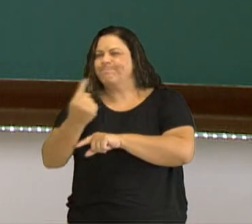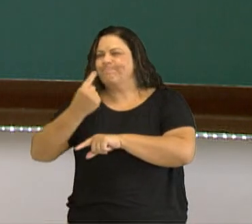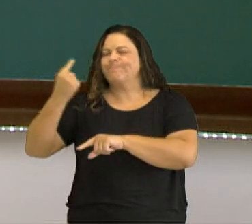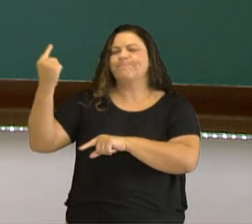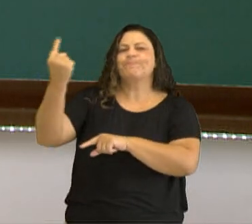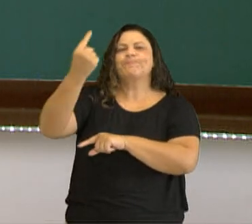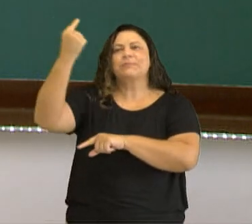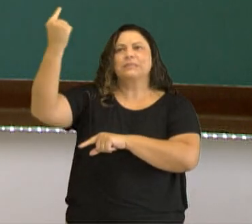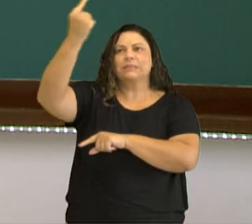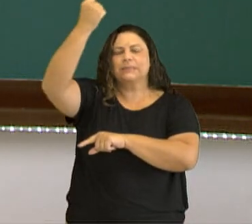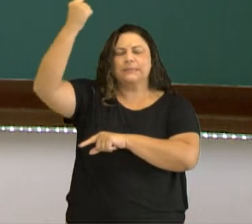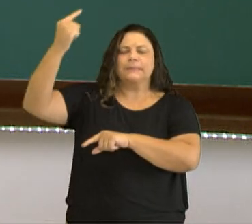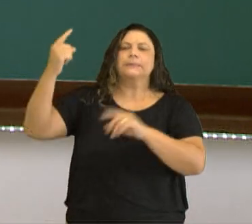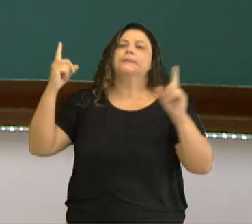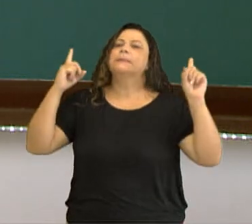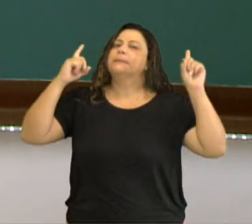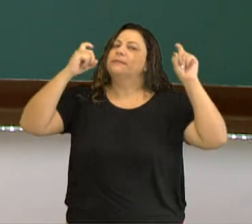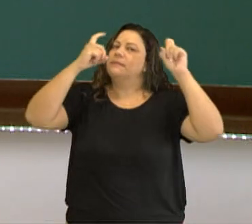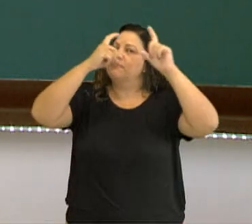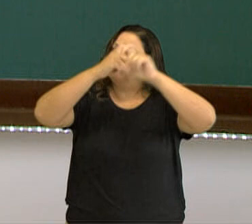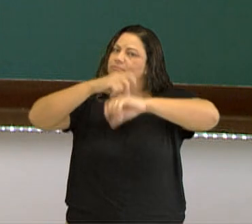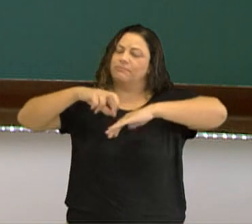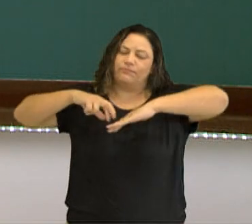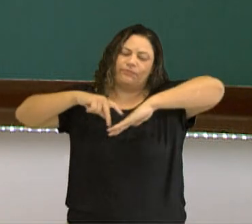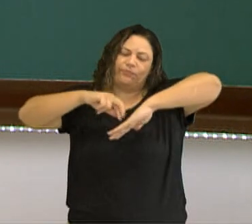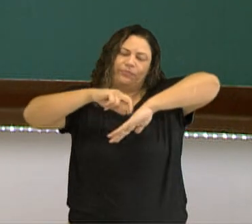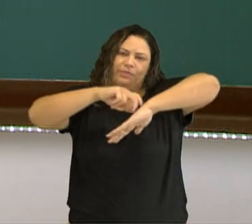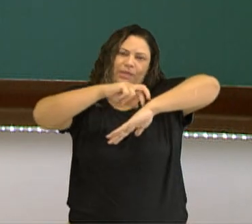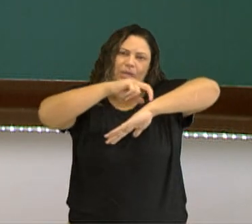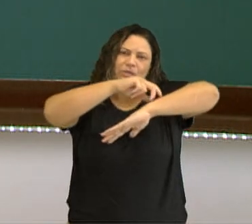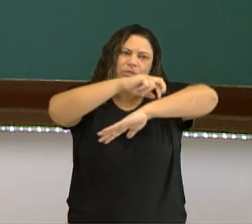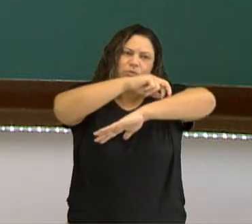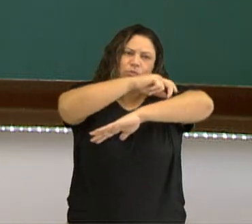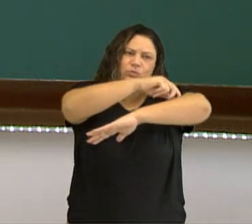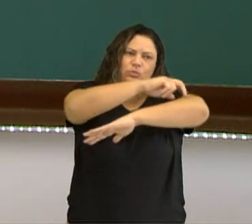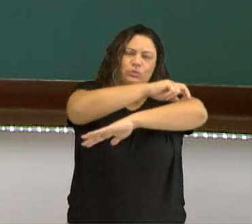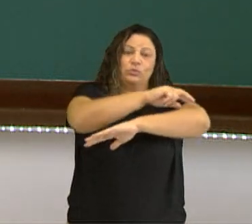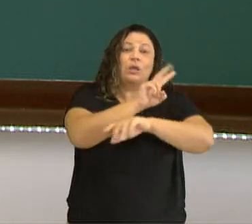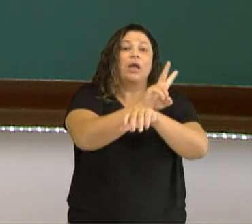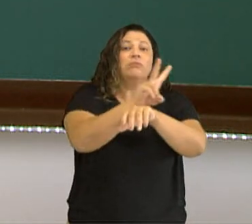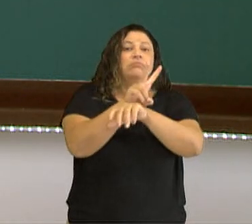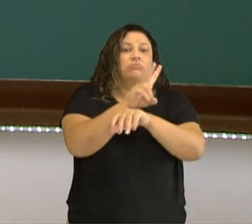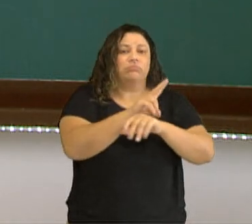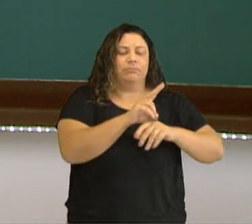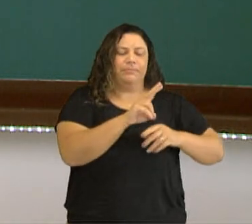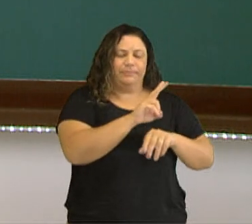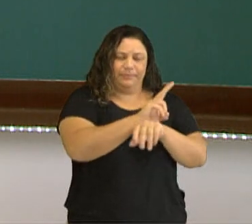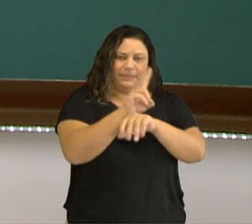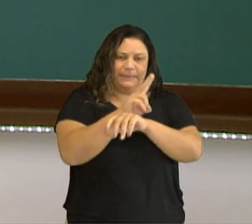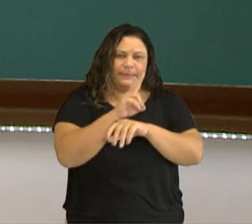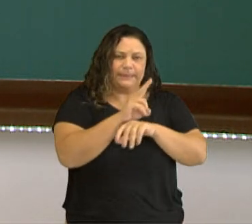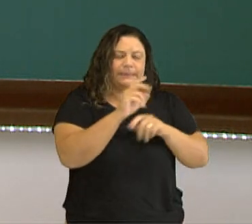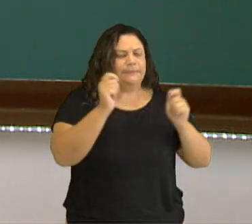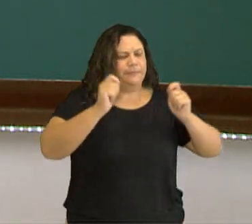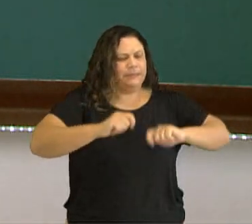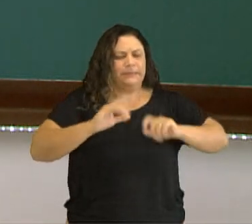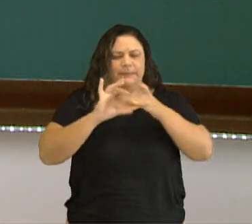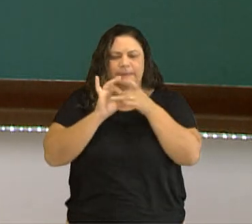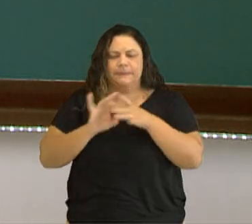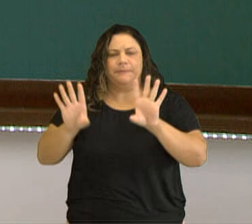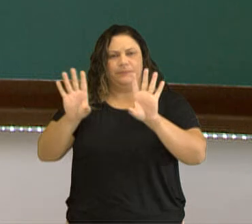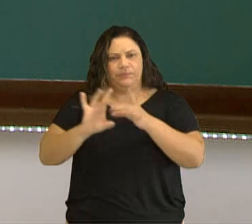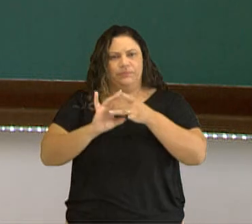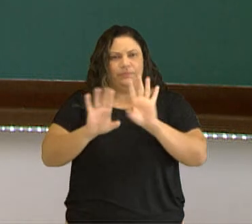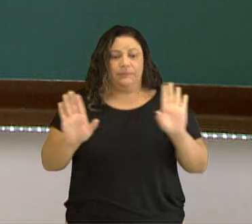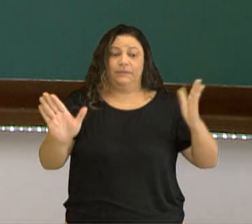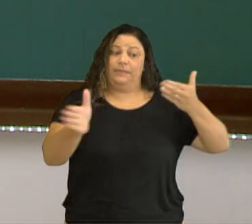que dificulta a chegada nessa cidade, né? É um sítio arqueológico, então você precisa ter permissão, né? Os turistas precisam